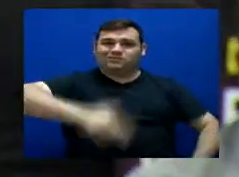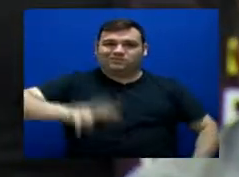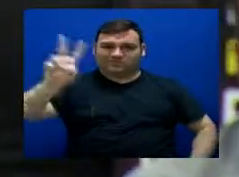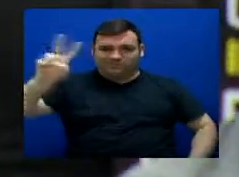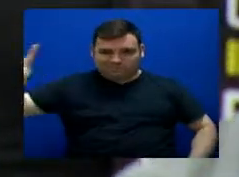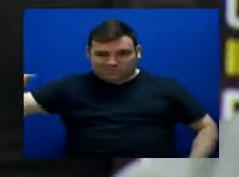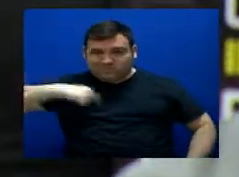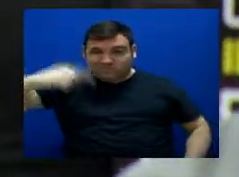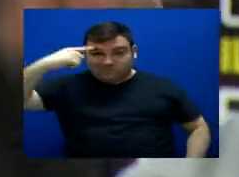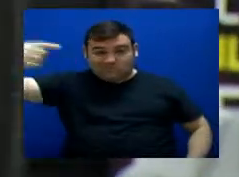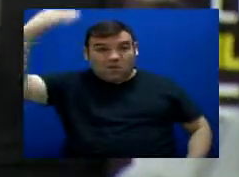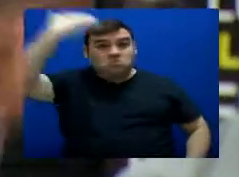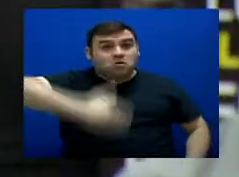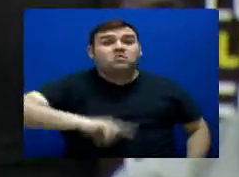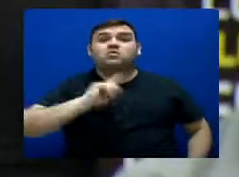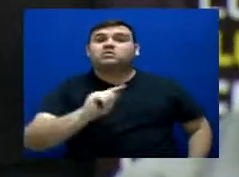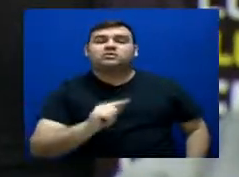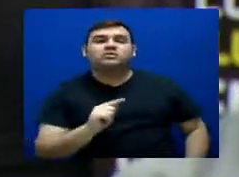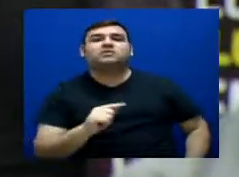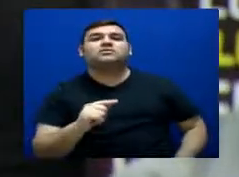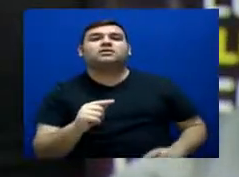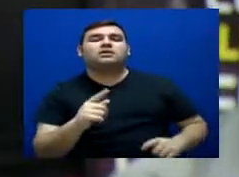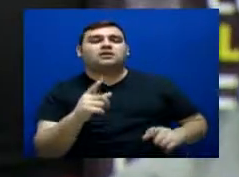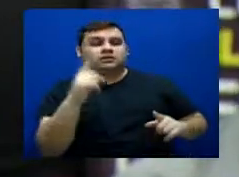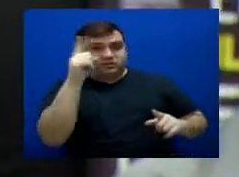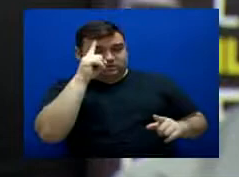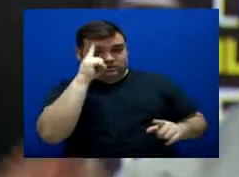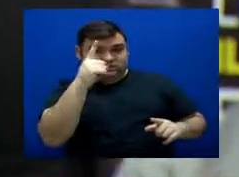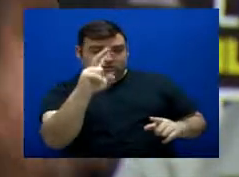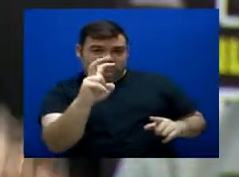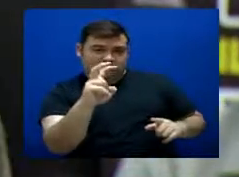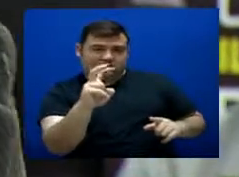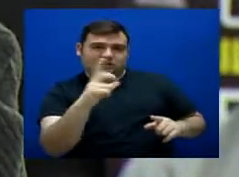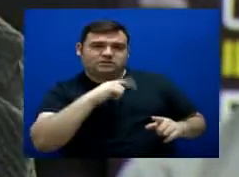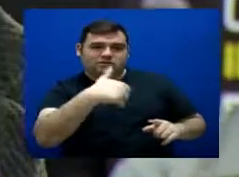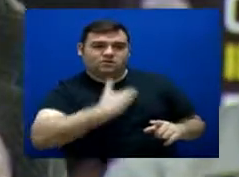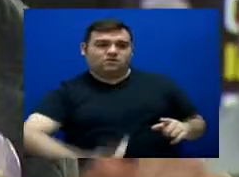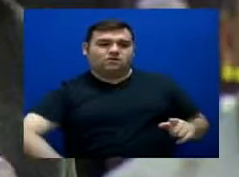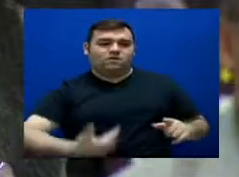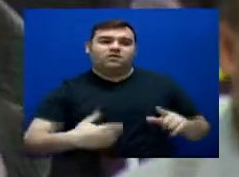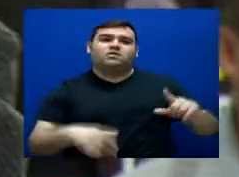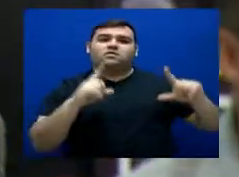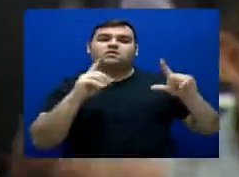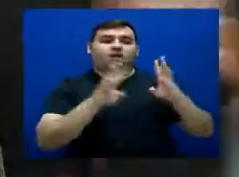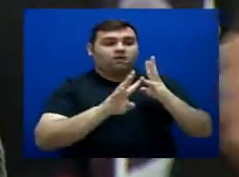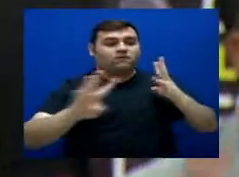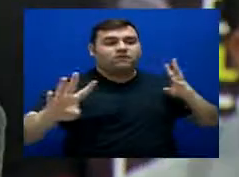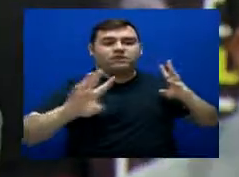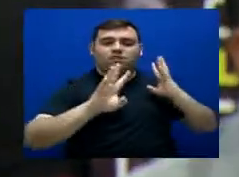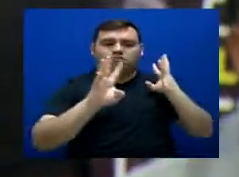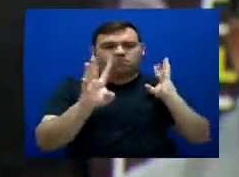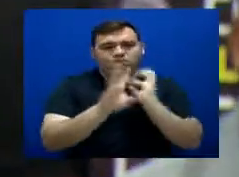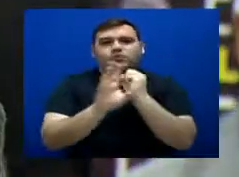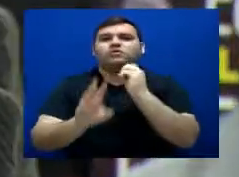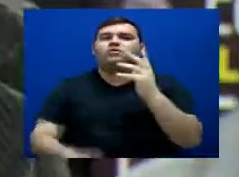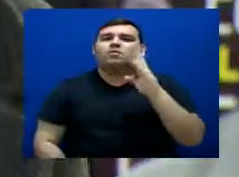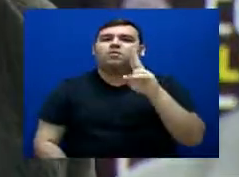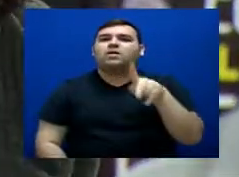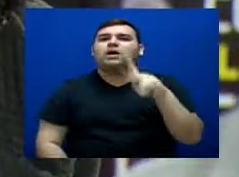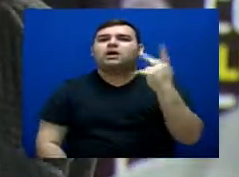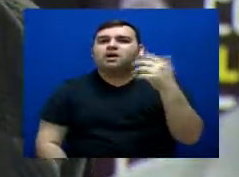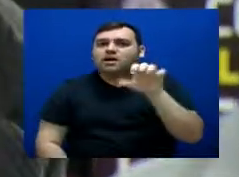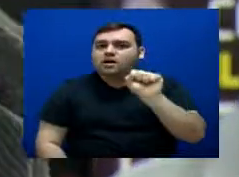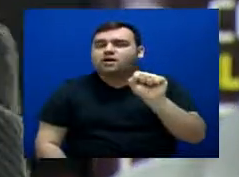início da campanha, que é reduzir nos primeiros 15 dias de governo as filas no PHS,